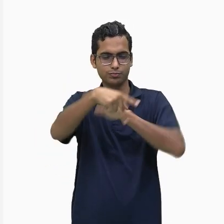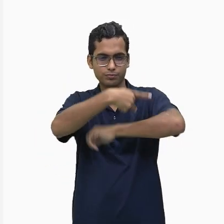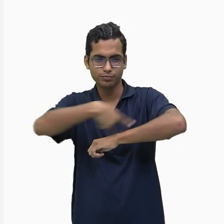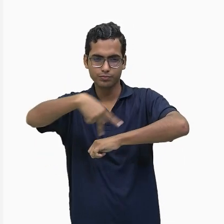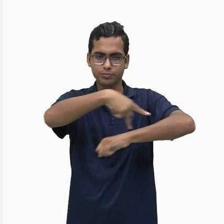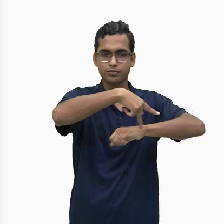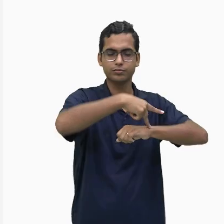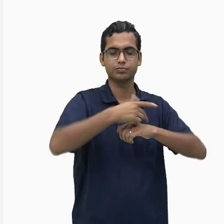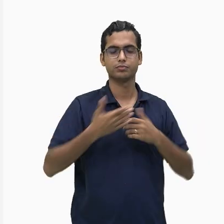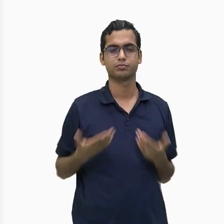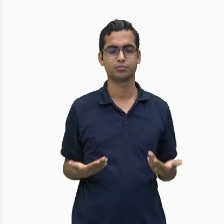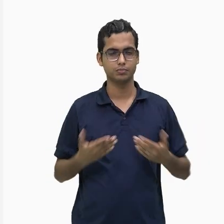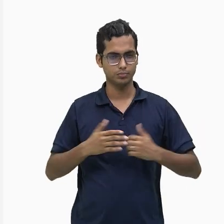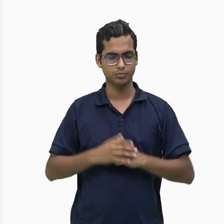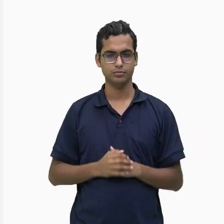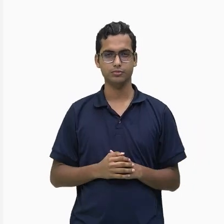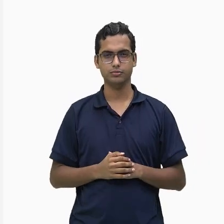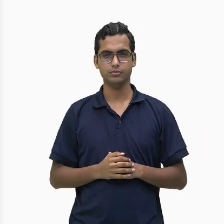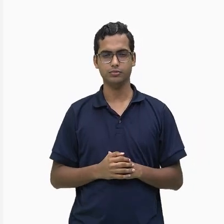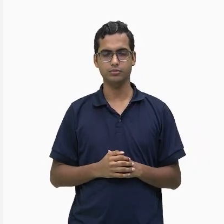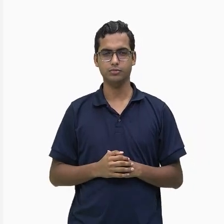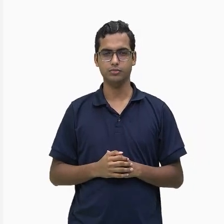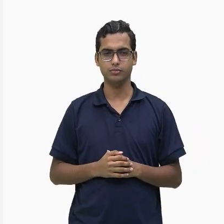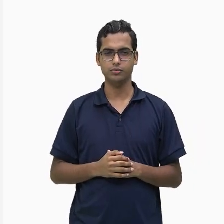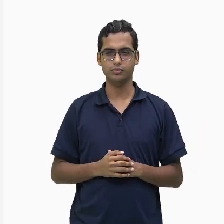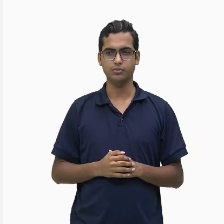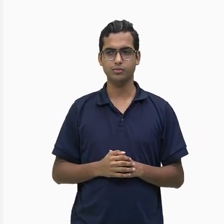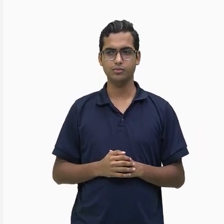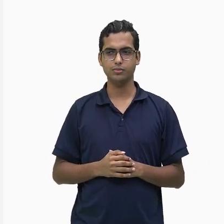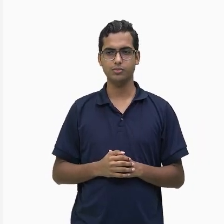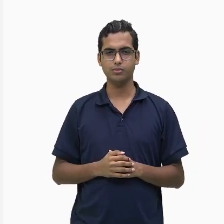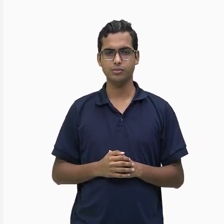dos membros ali, né, eles vão estar